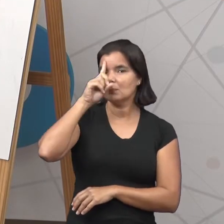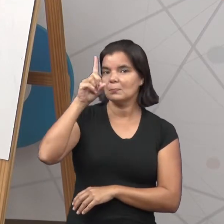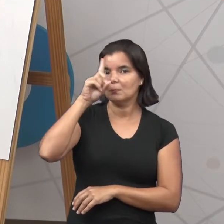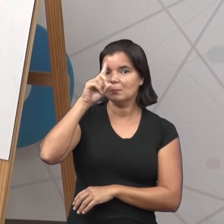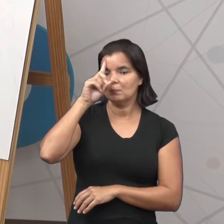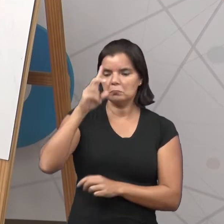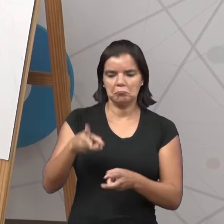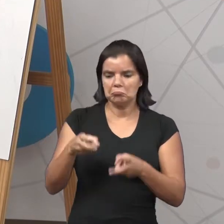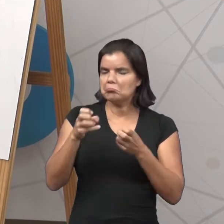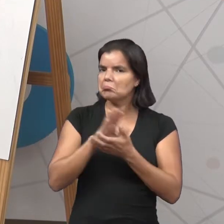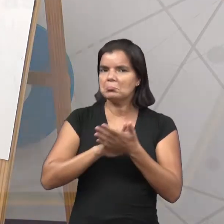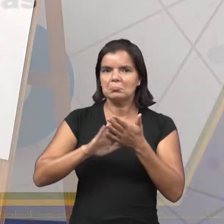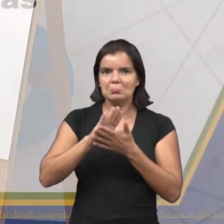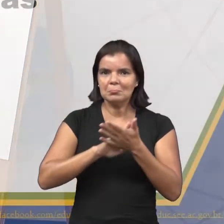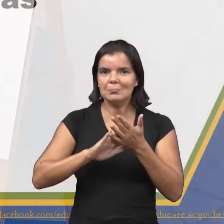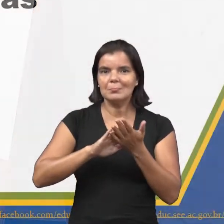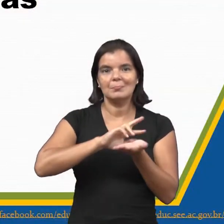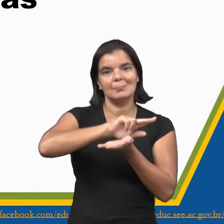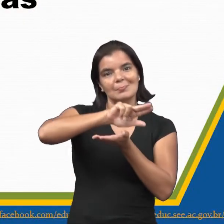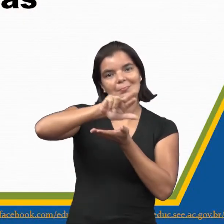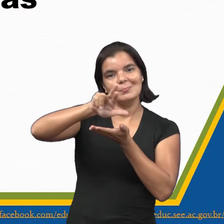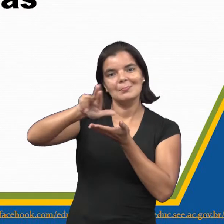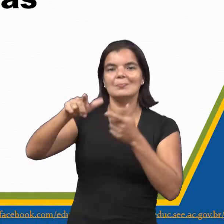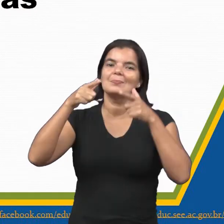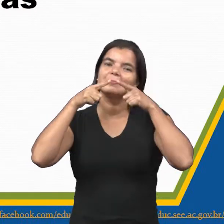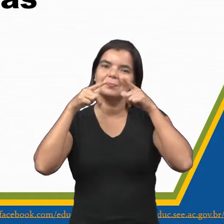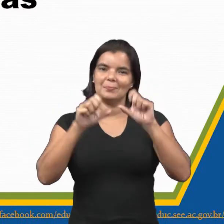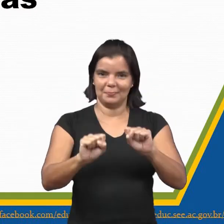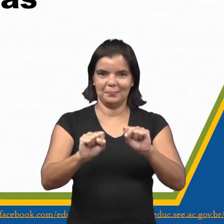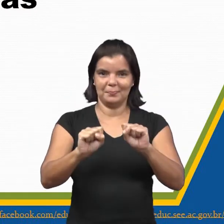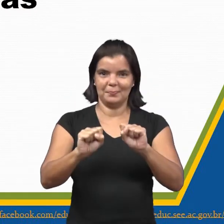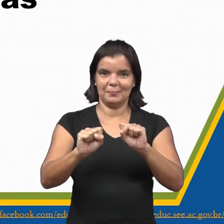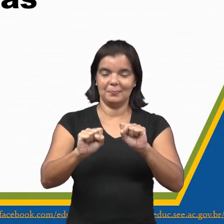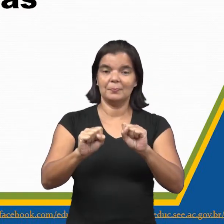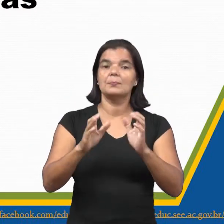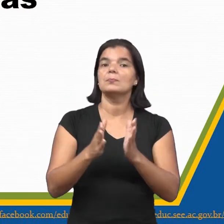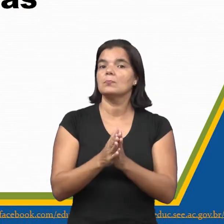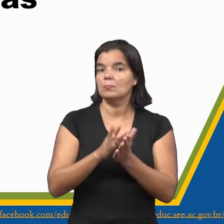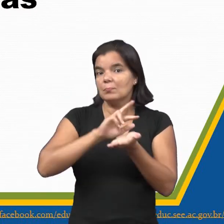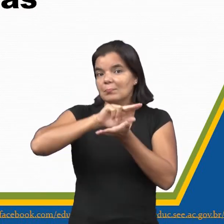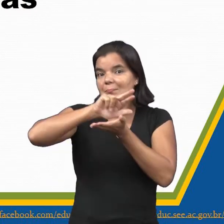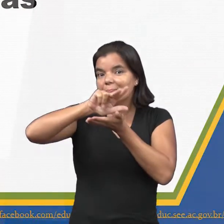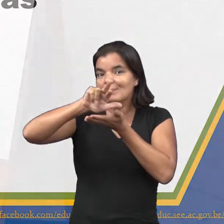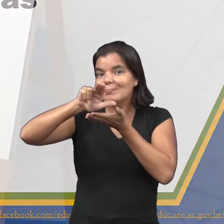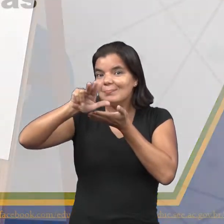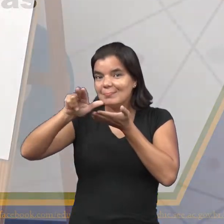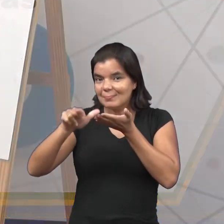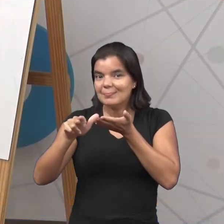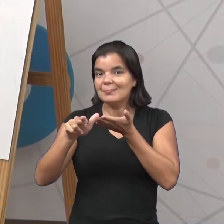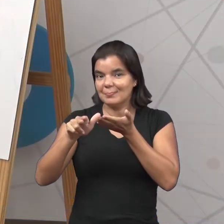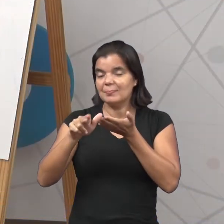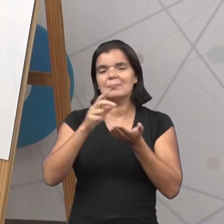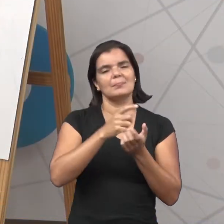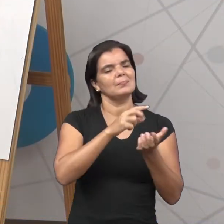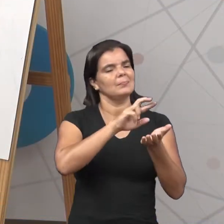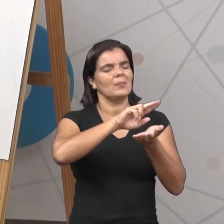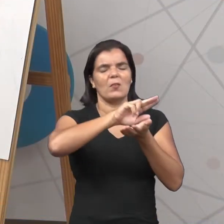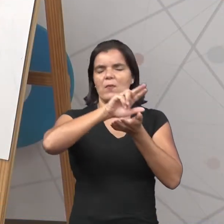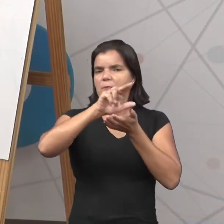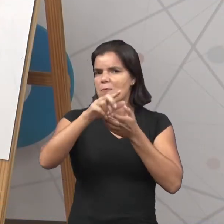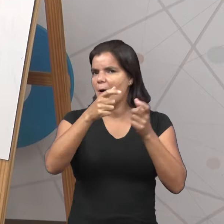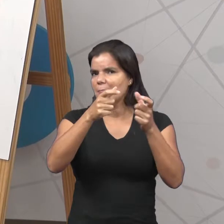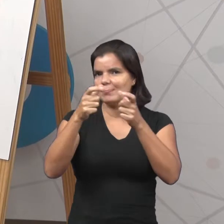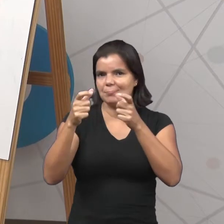nem percebemos. São as variações linguísticas. Como o nome já fala, variação, que tem várias